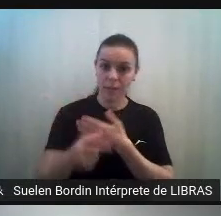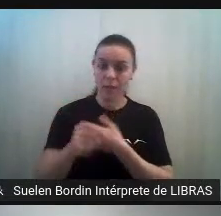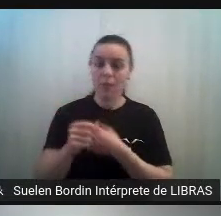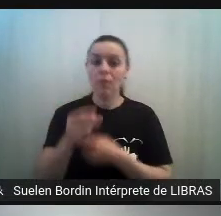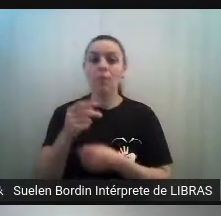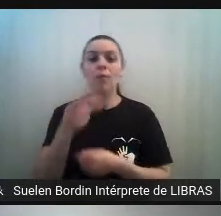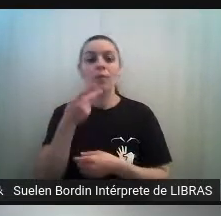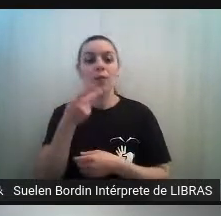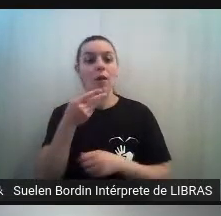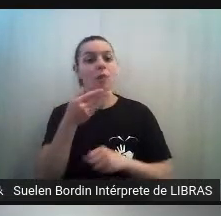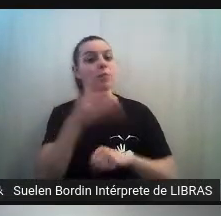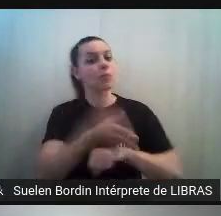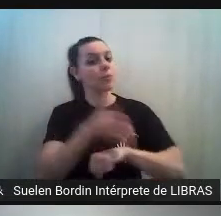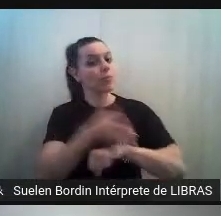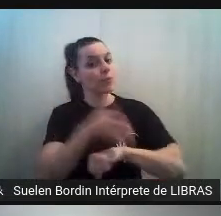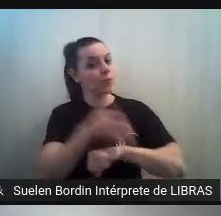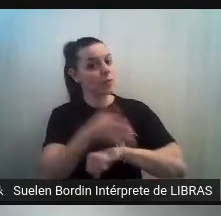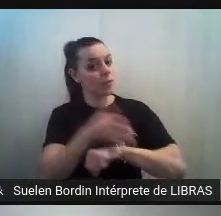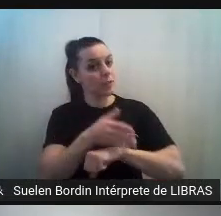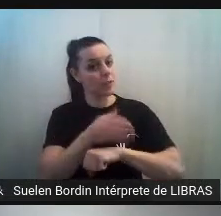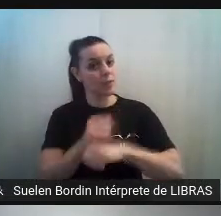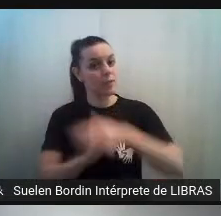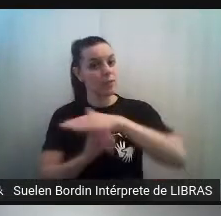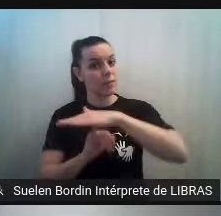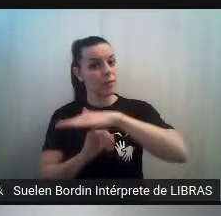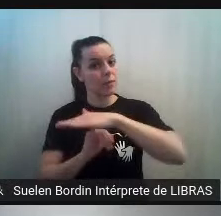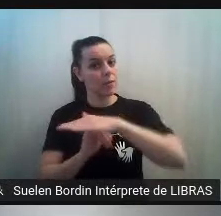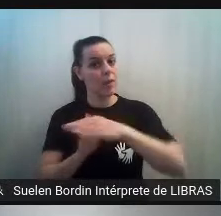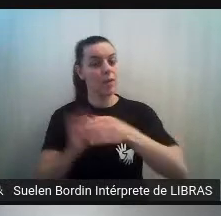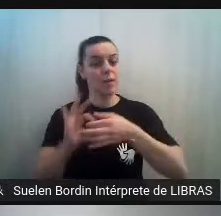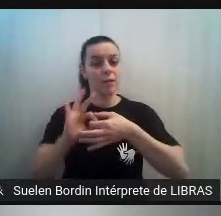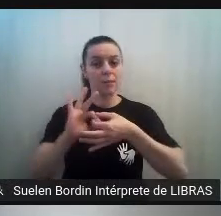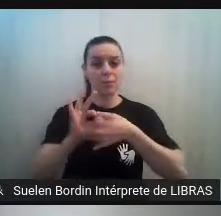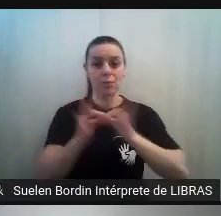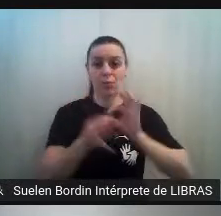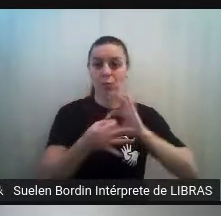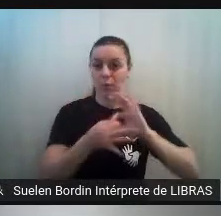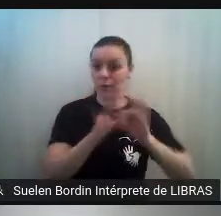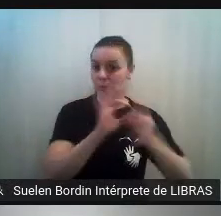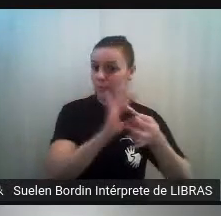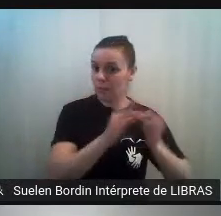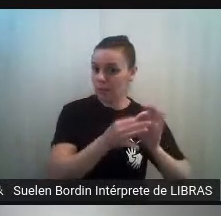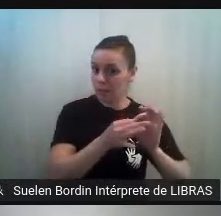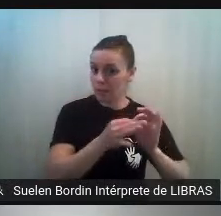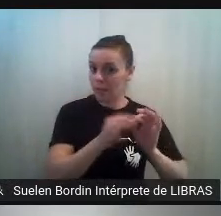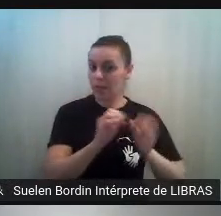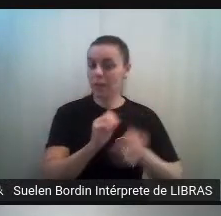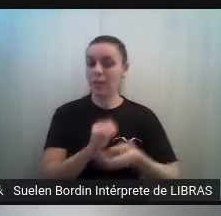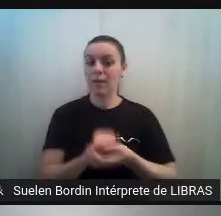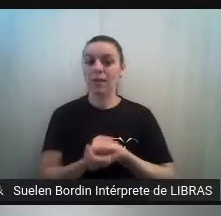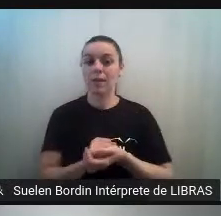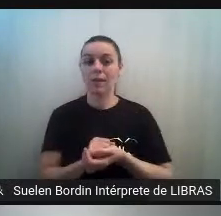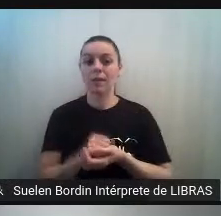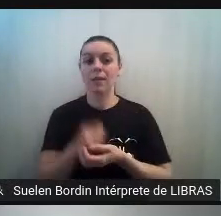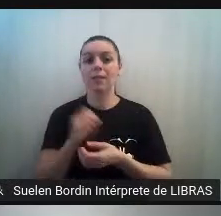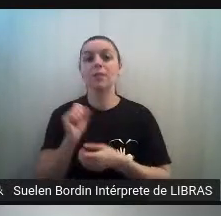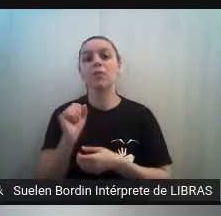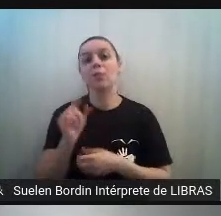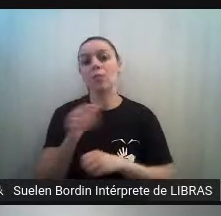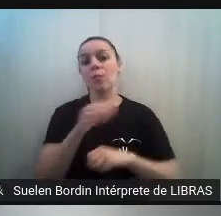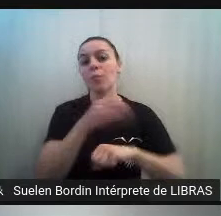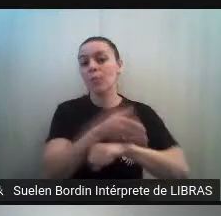participação na UMIF, visto que a gente está num evento da UMIF, e como que a participação nessas